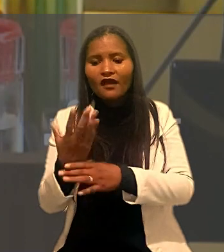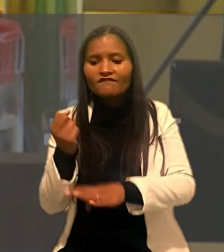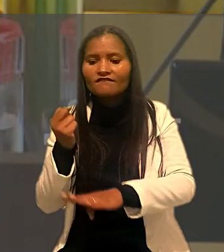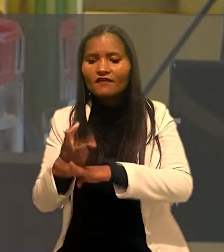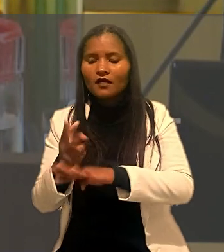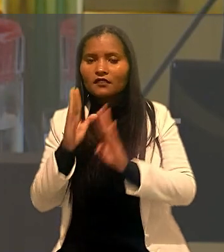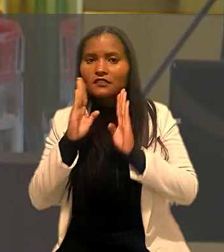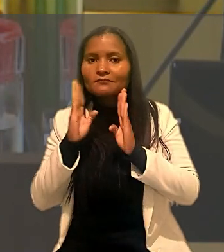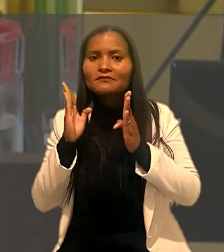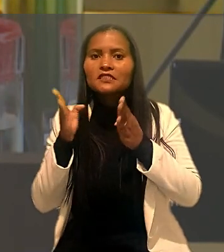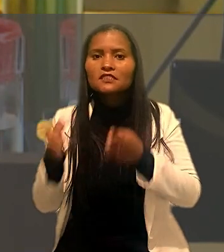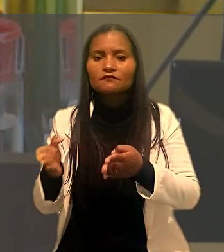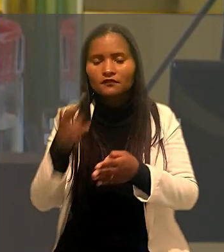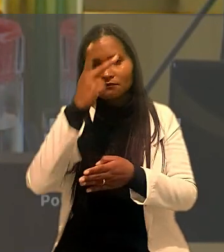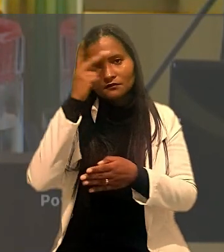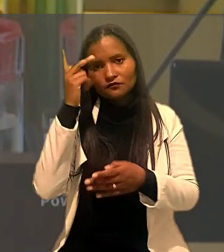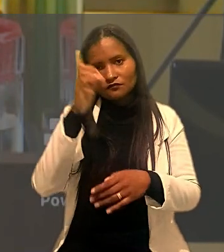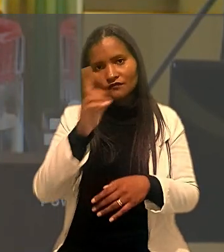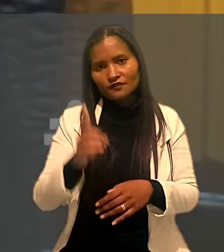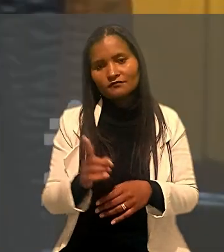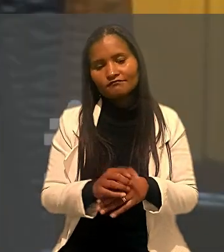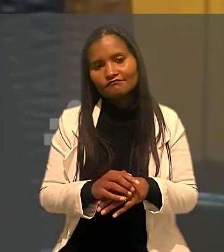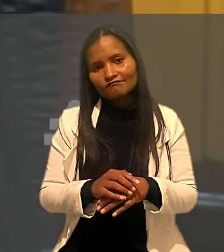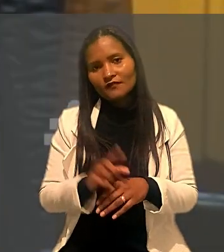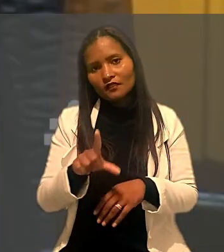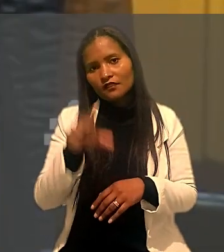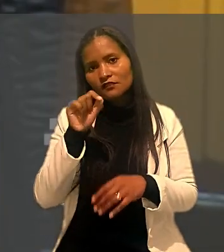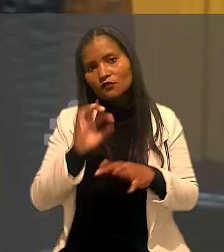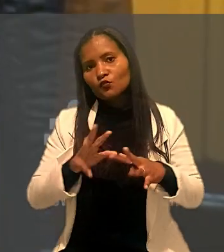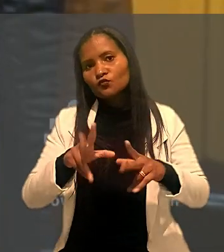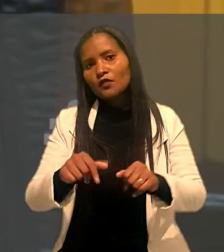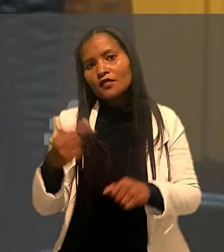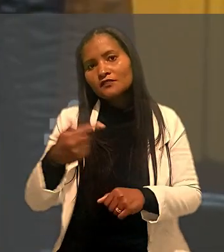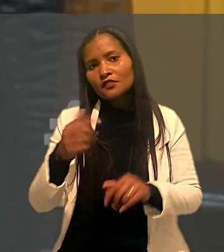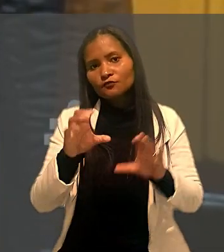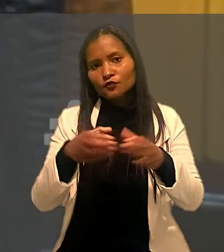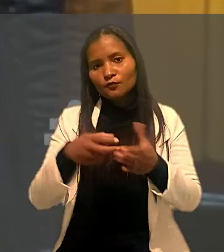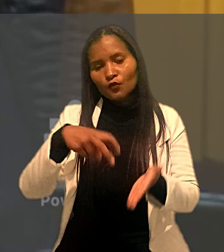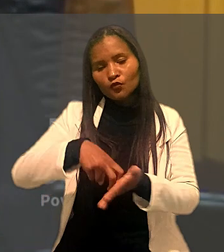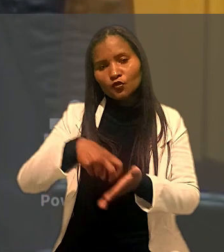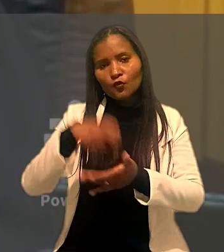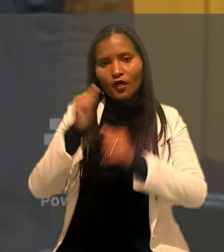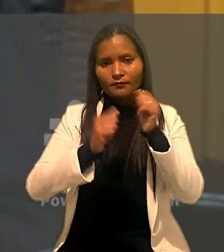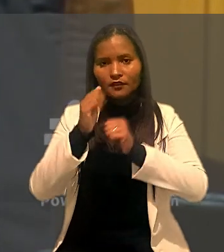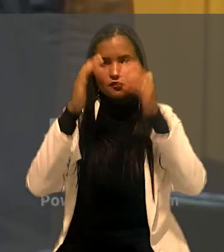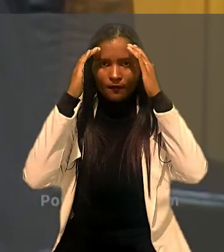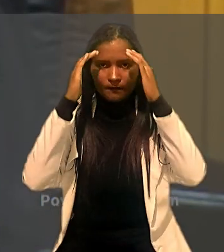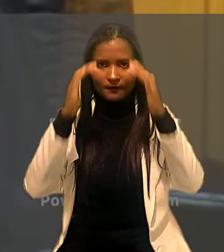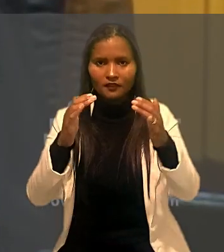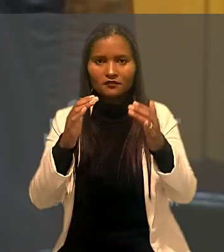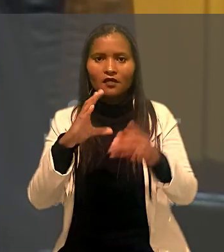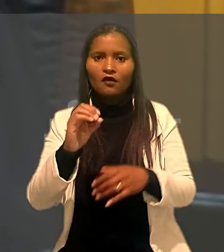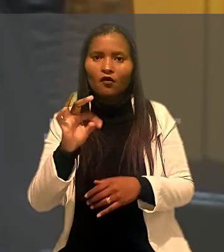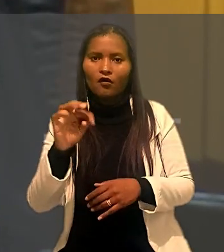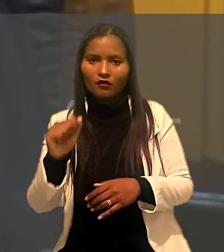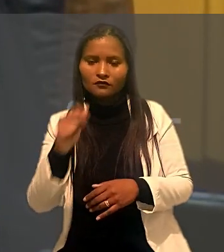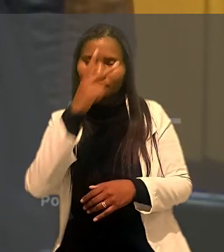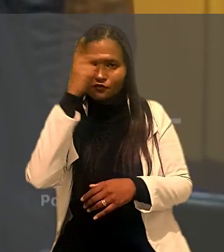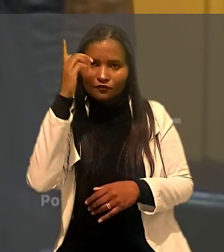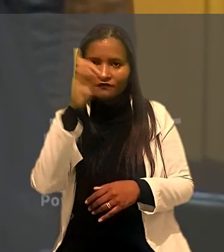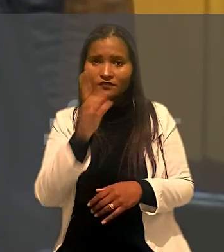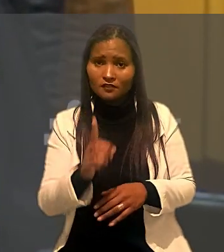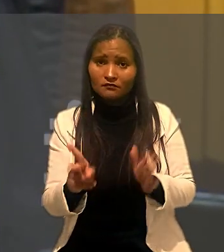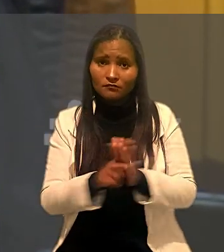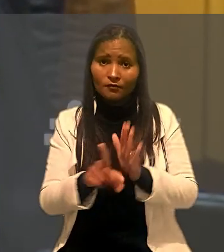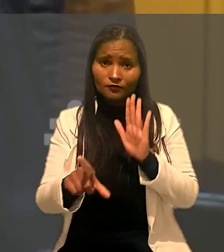vagas específicas para pessoas com deficiência. Em decisão unânime, a 7ª turma condenou a empresa a cumprir a cota de pessoas com